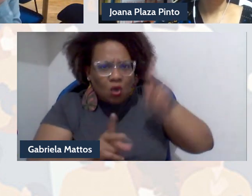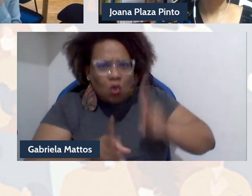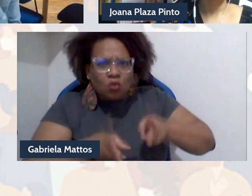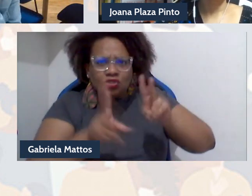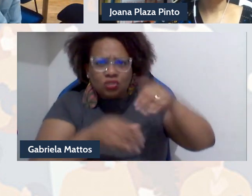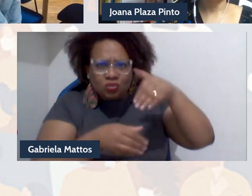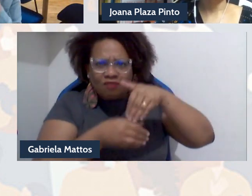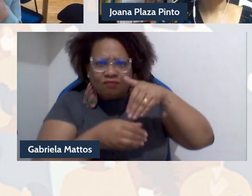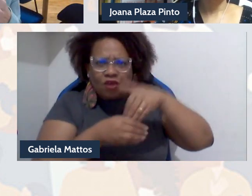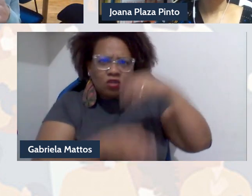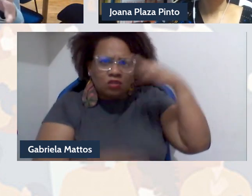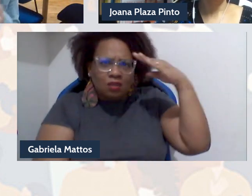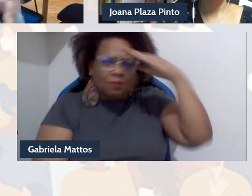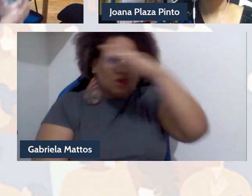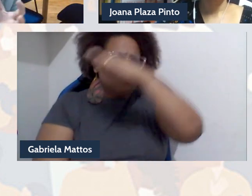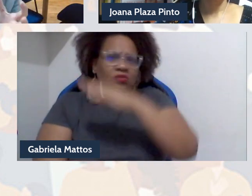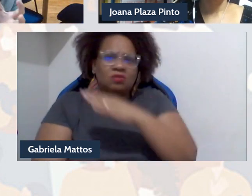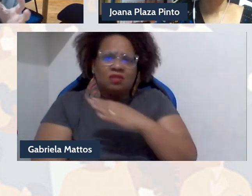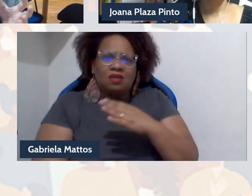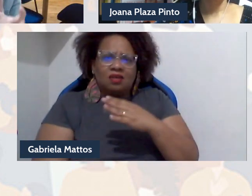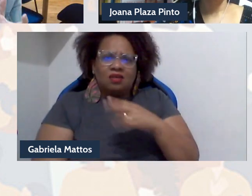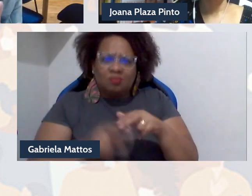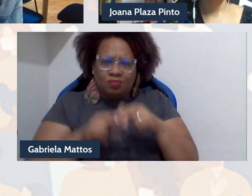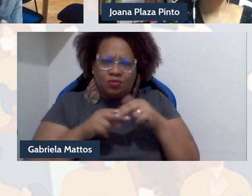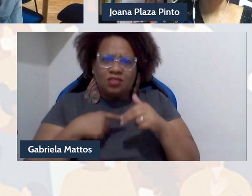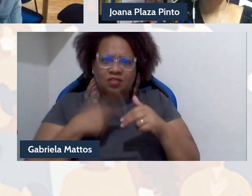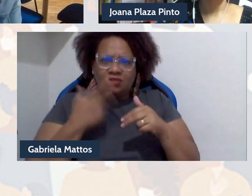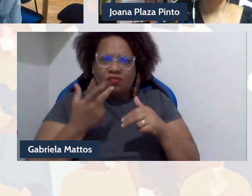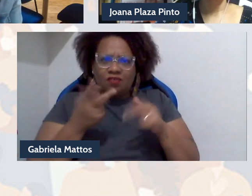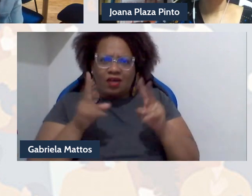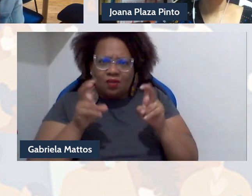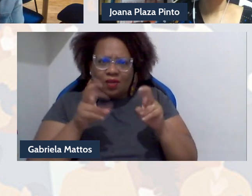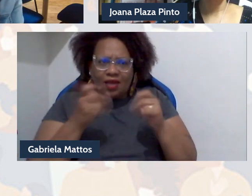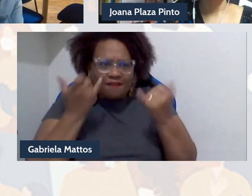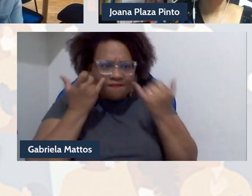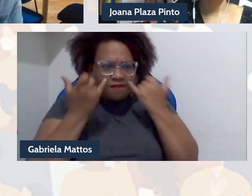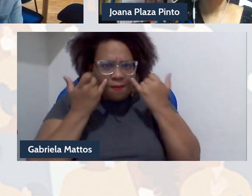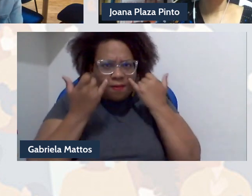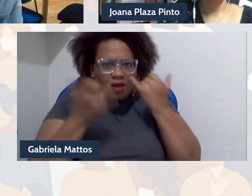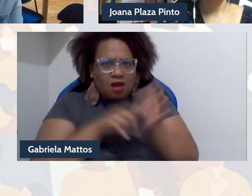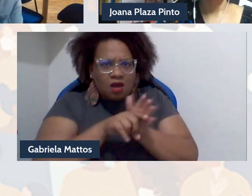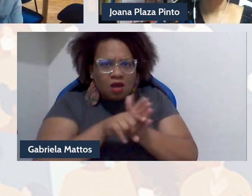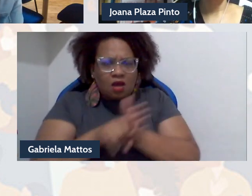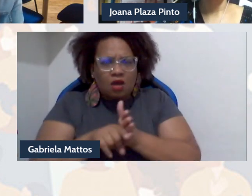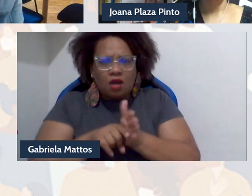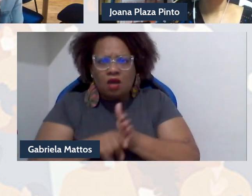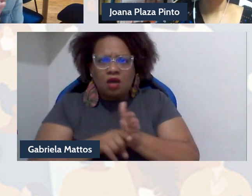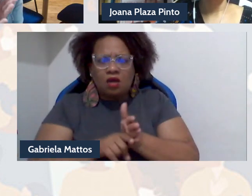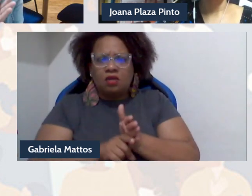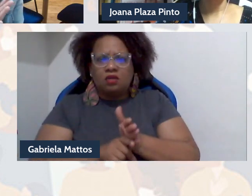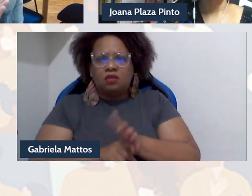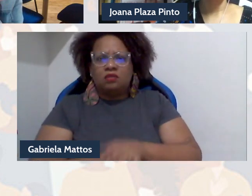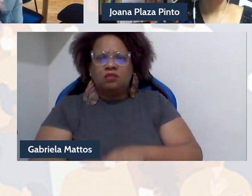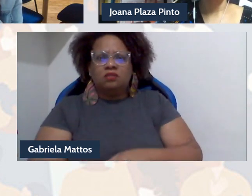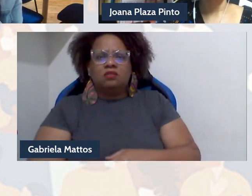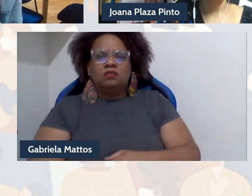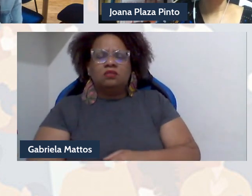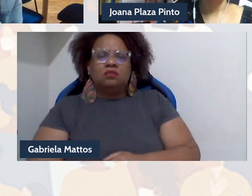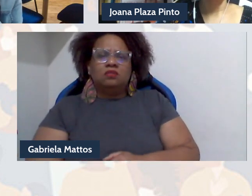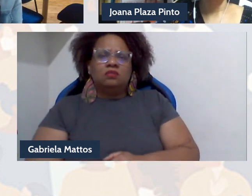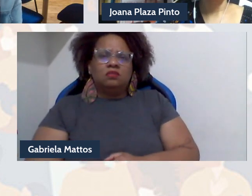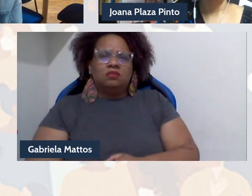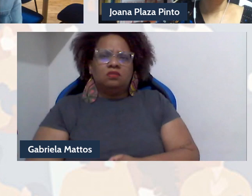isso que eu fiz uma fala agora há pouco, eu queria falar baseada nos dados, né? Eu acho que quando a gente